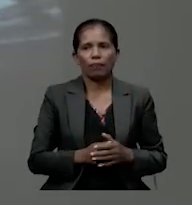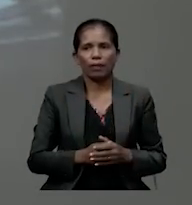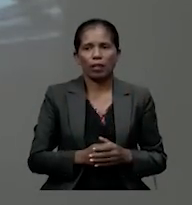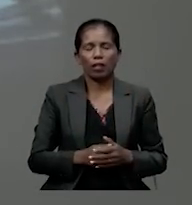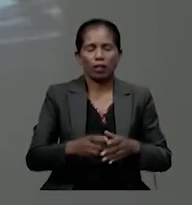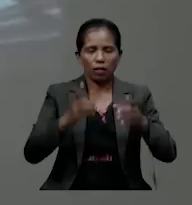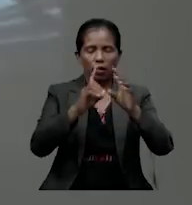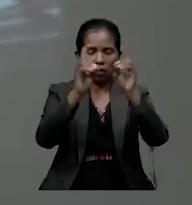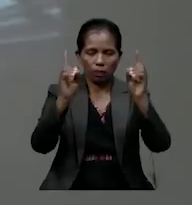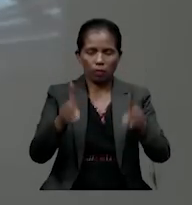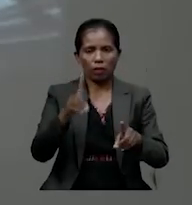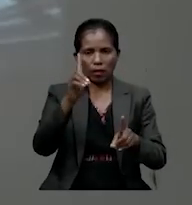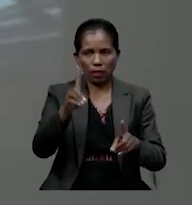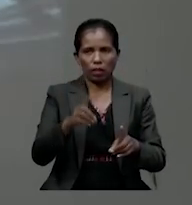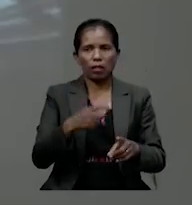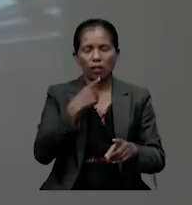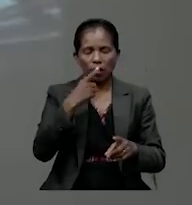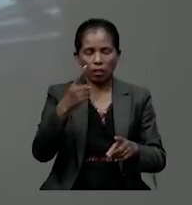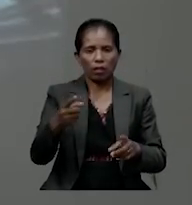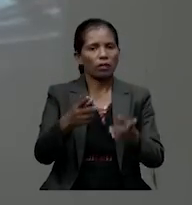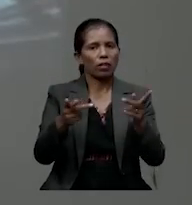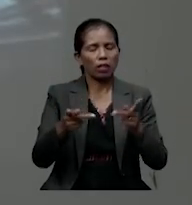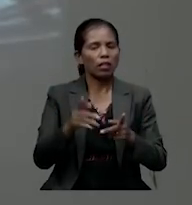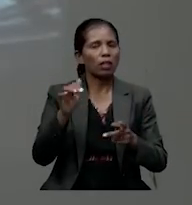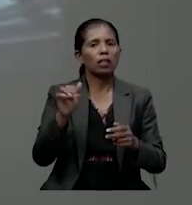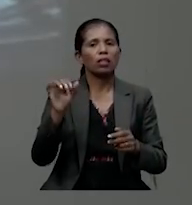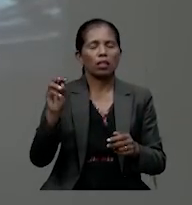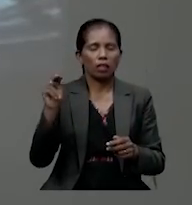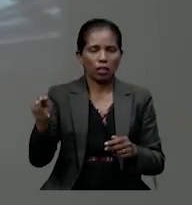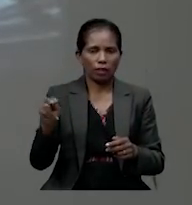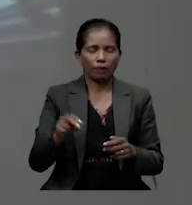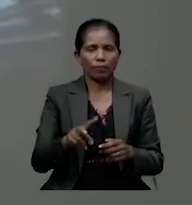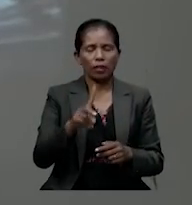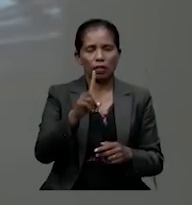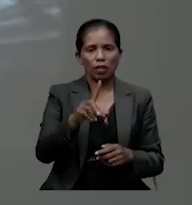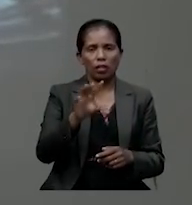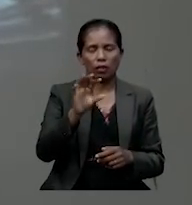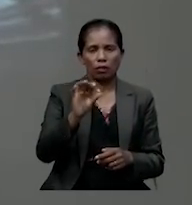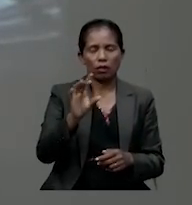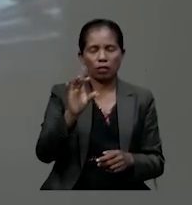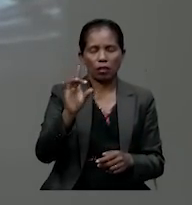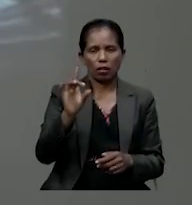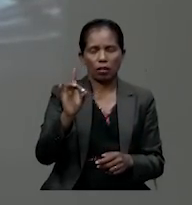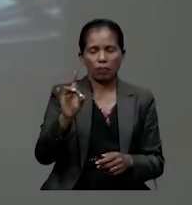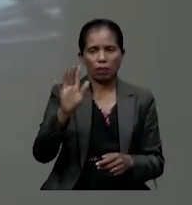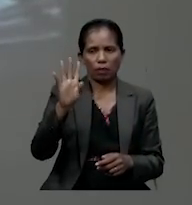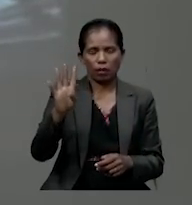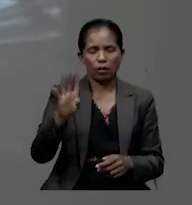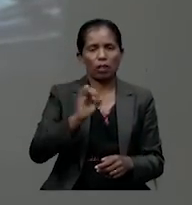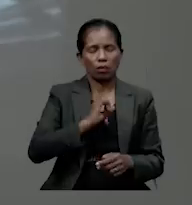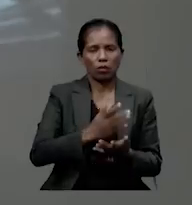diploma ida katak dehan rai neni niang. Ia 1984 haumus hola rai ena